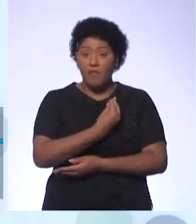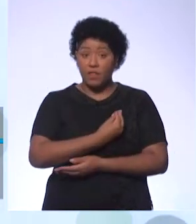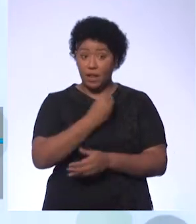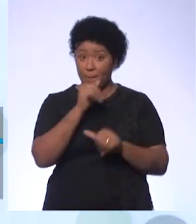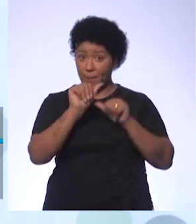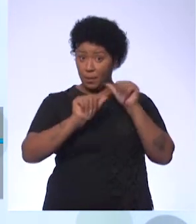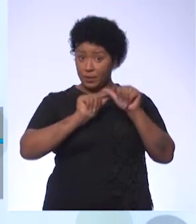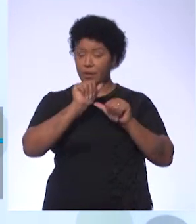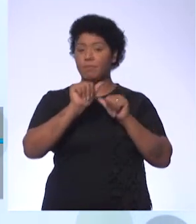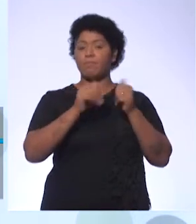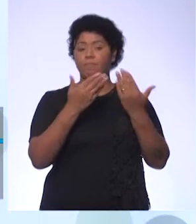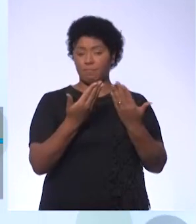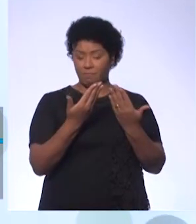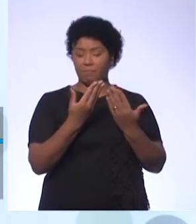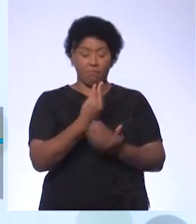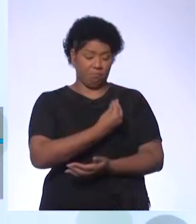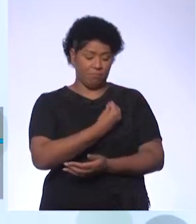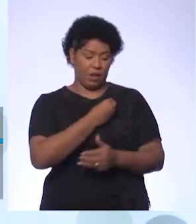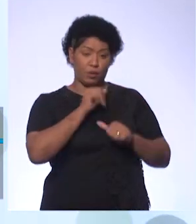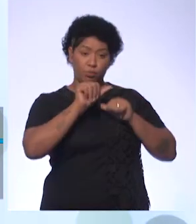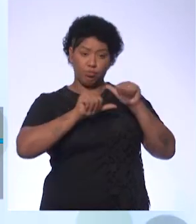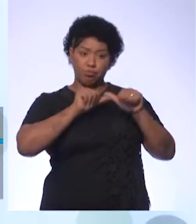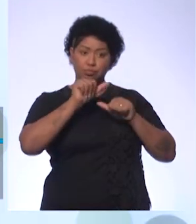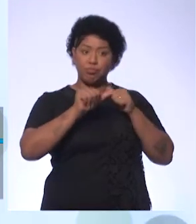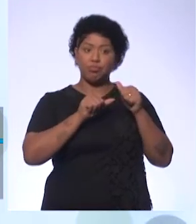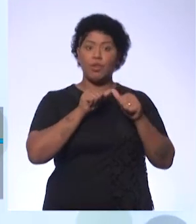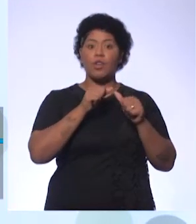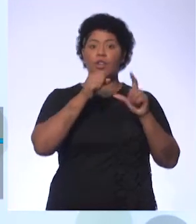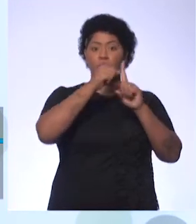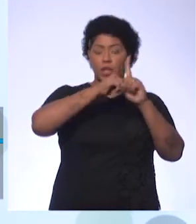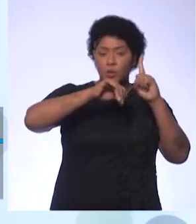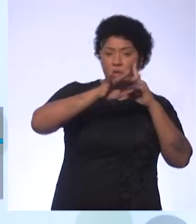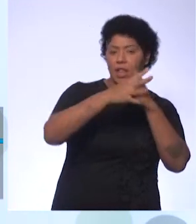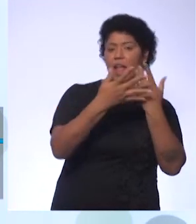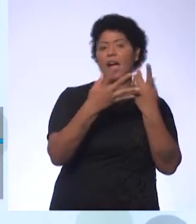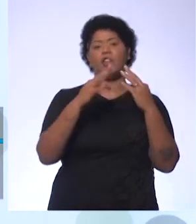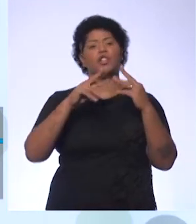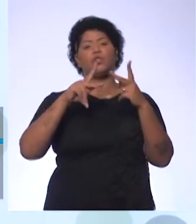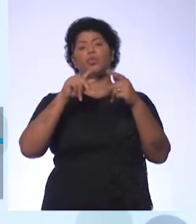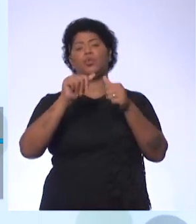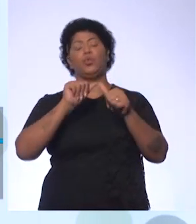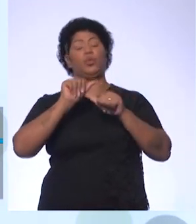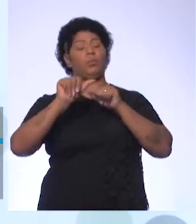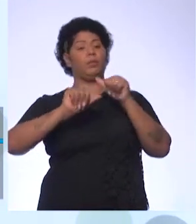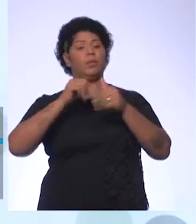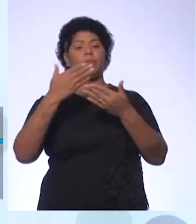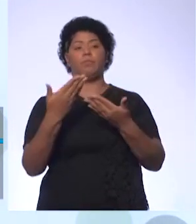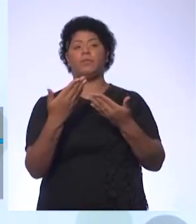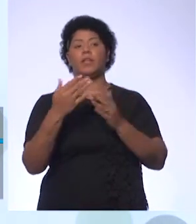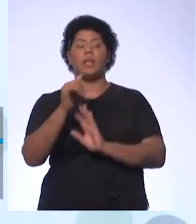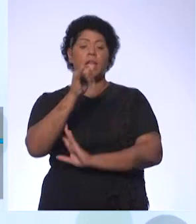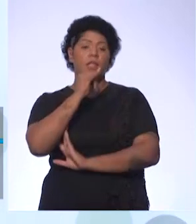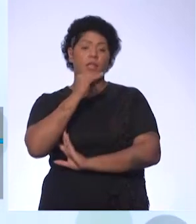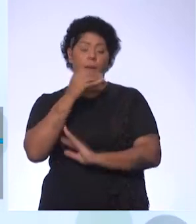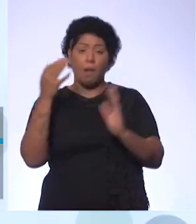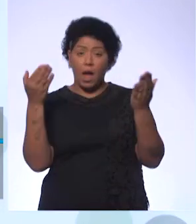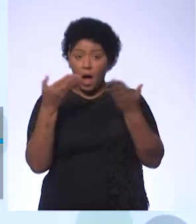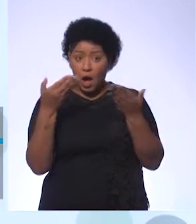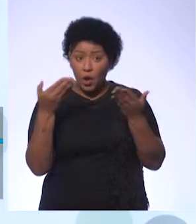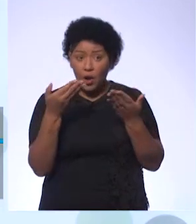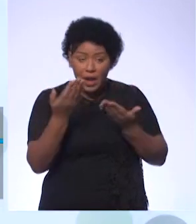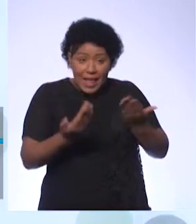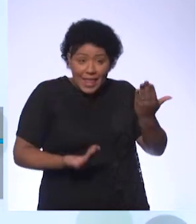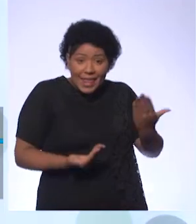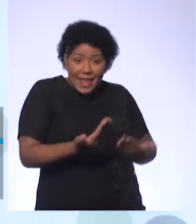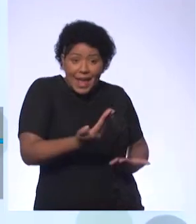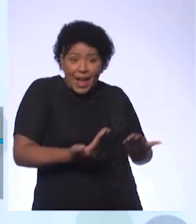É um processo que vai mudar também socialmente a vida dessas pessoas. Ele serve de mão de obra